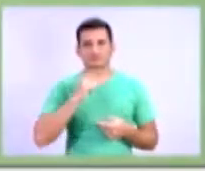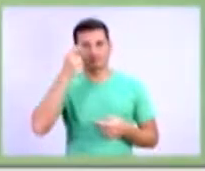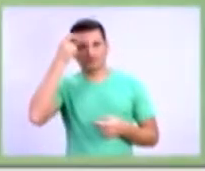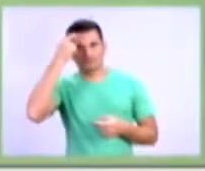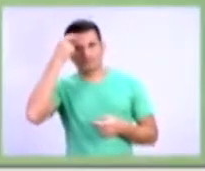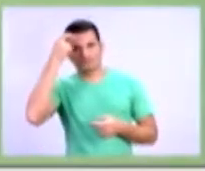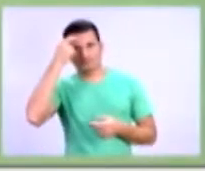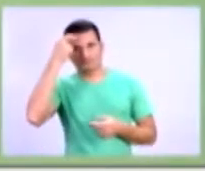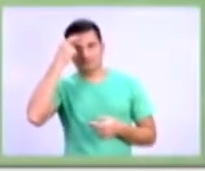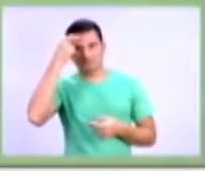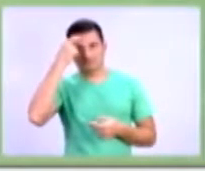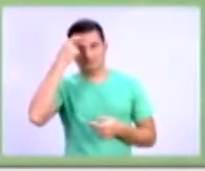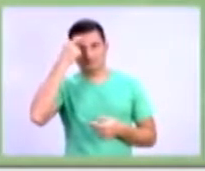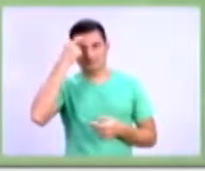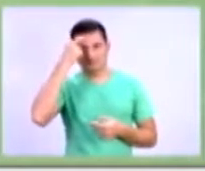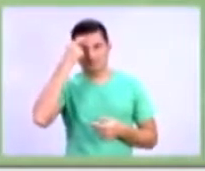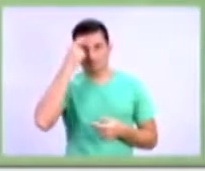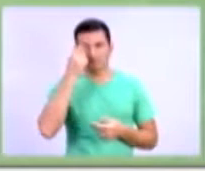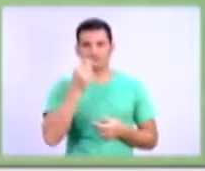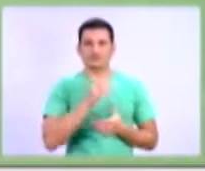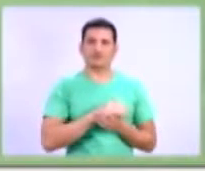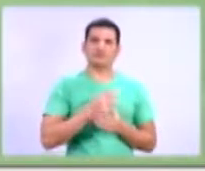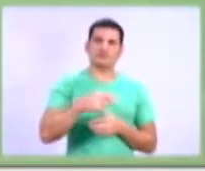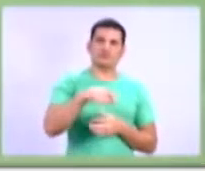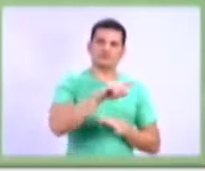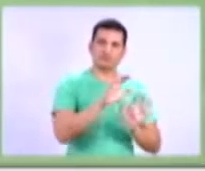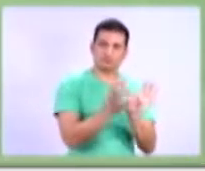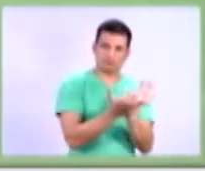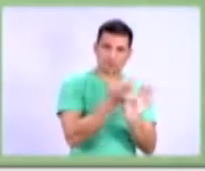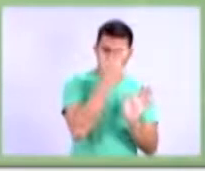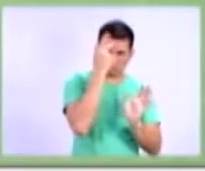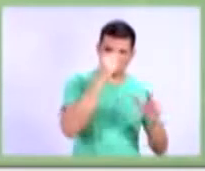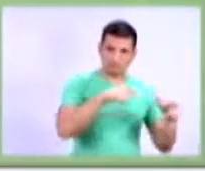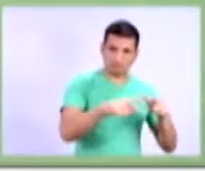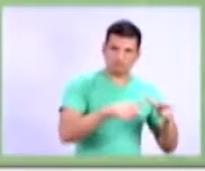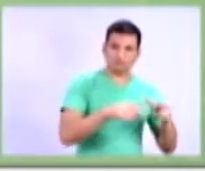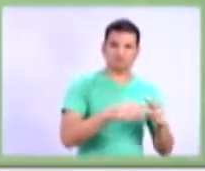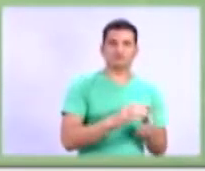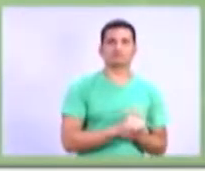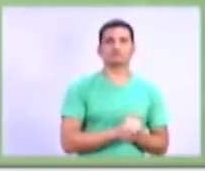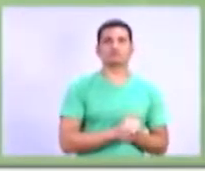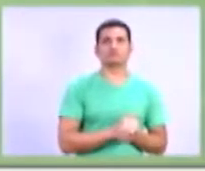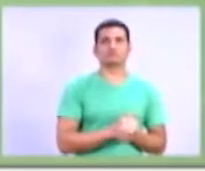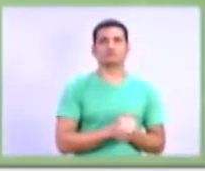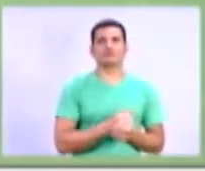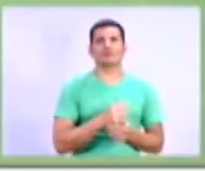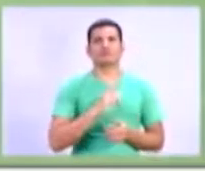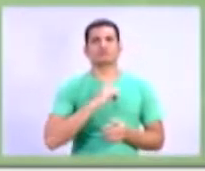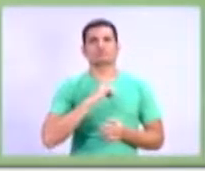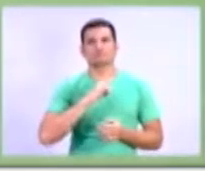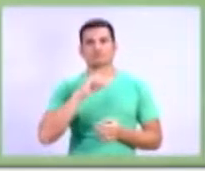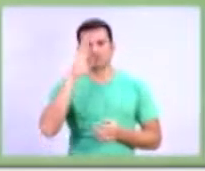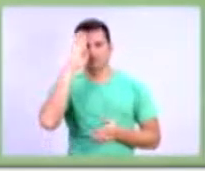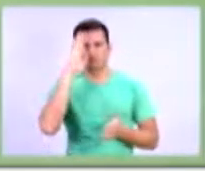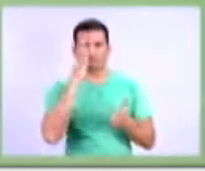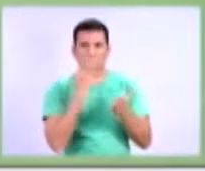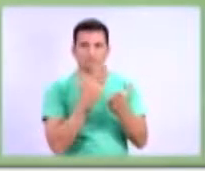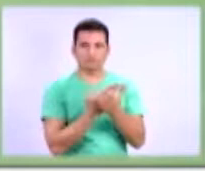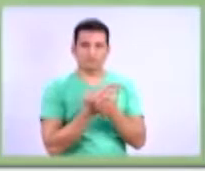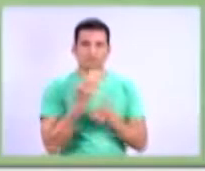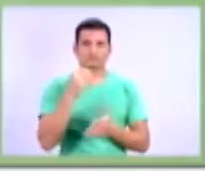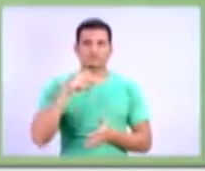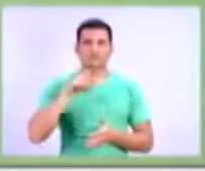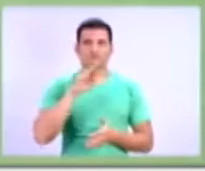crítica desses colaboradores para que nós possamos desenvolver isso aqui, ó, gente, essa consciência mútua e